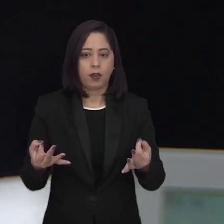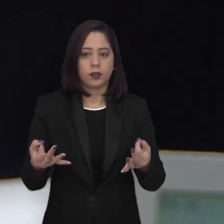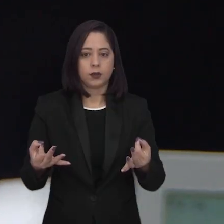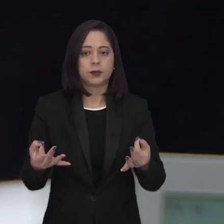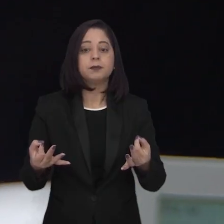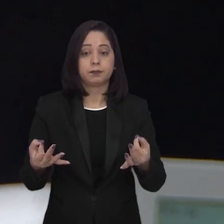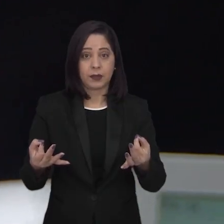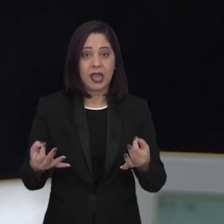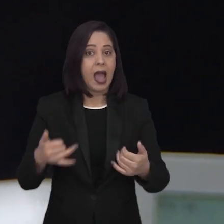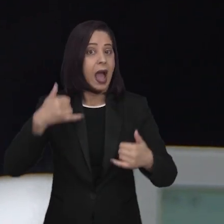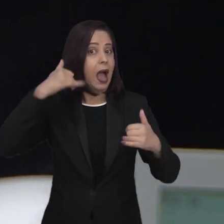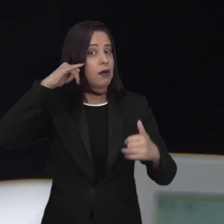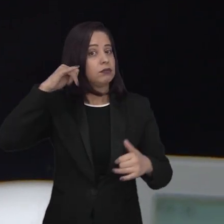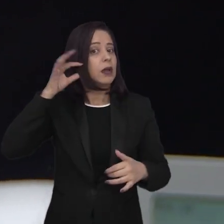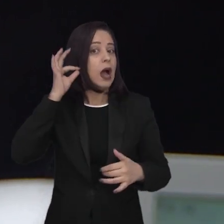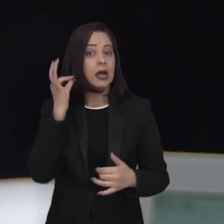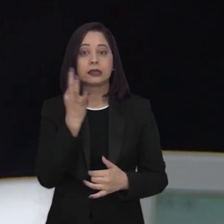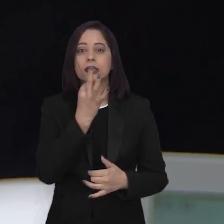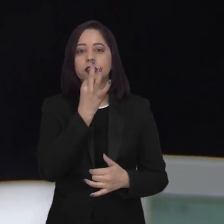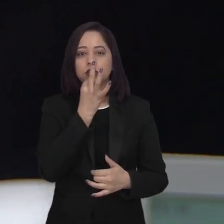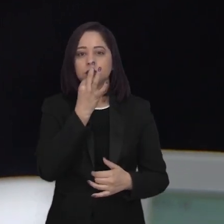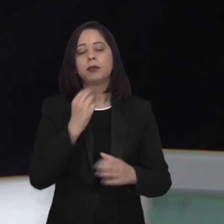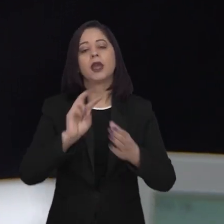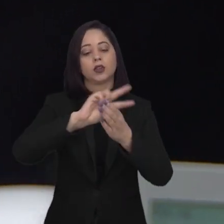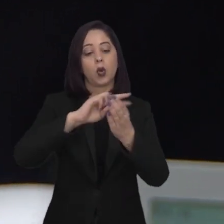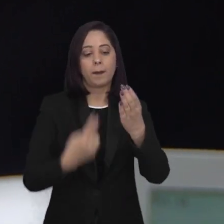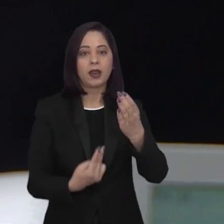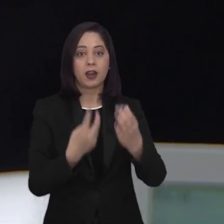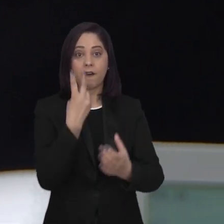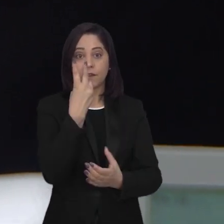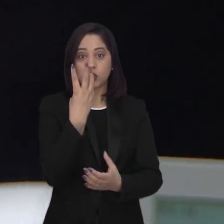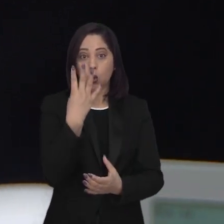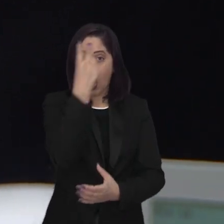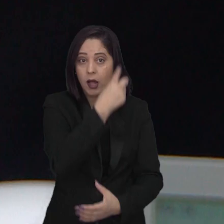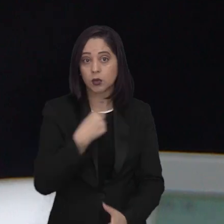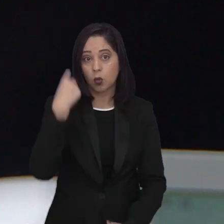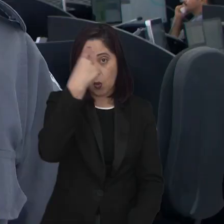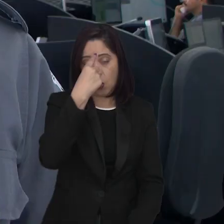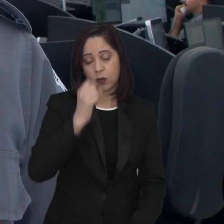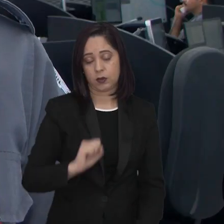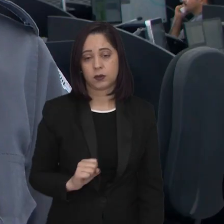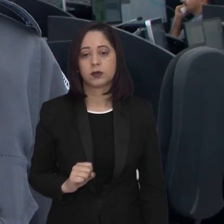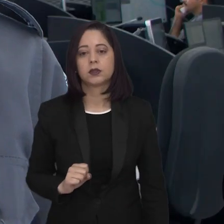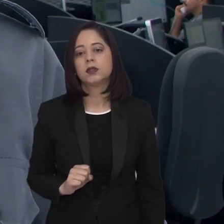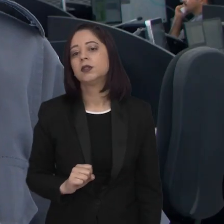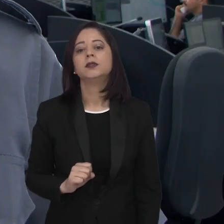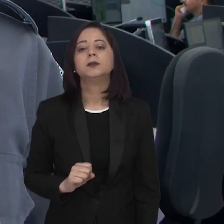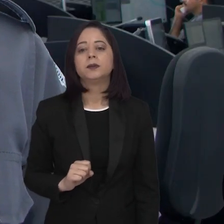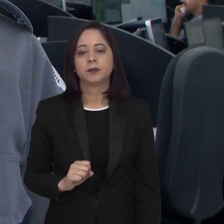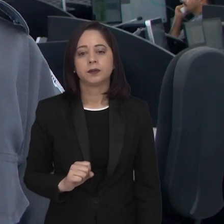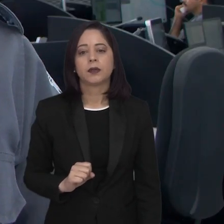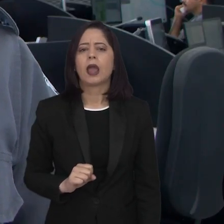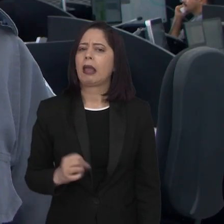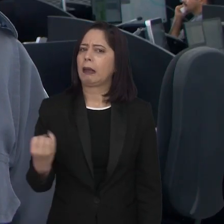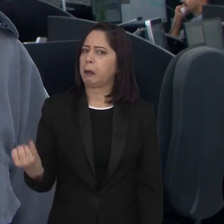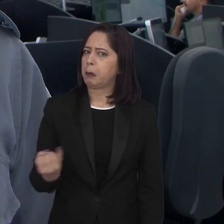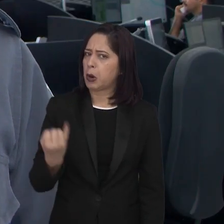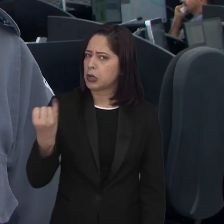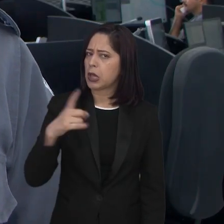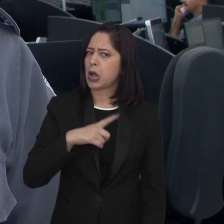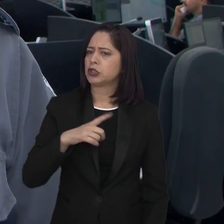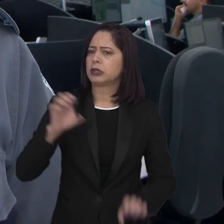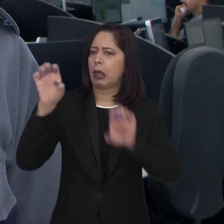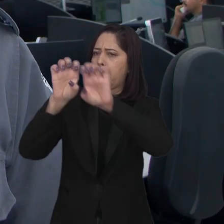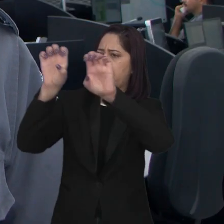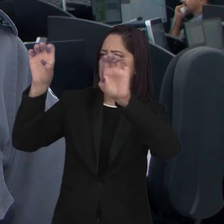população, com sistemas integrados e atendimentos bilíngues 24 horas por dia. Então é fundamental a gente ter uma estrutura,